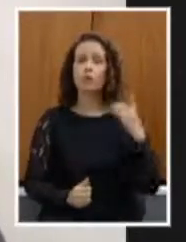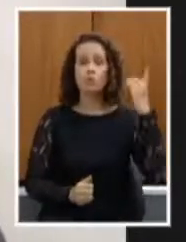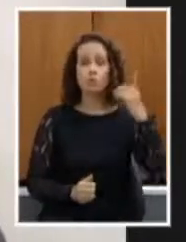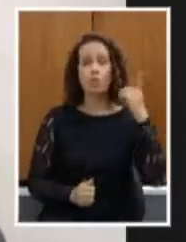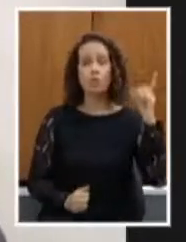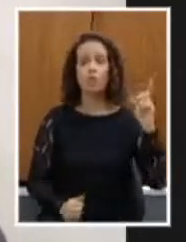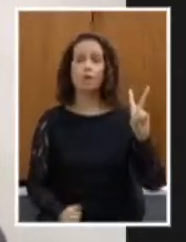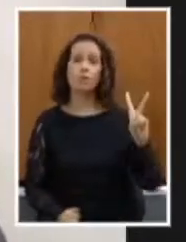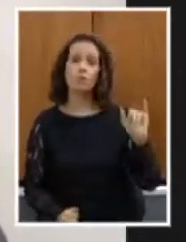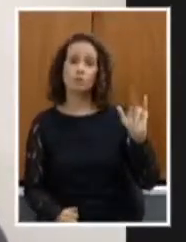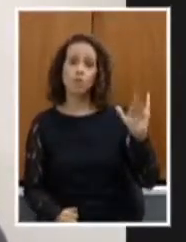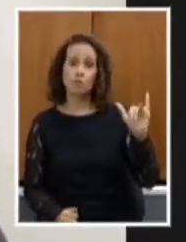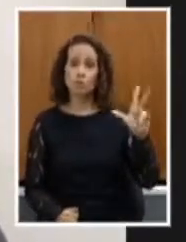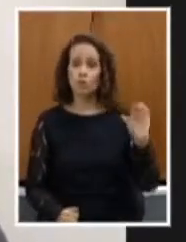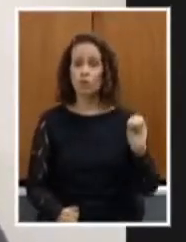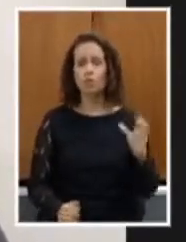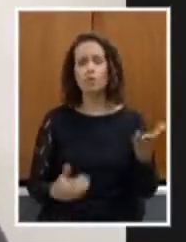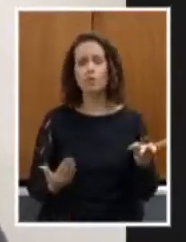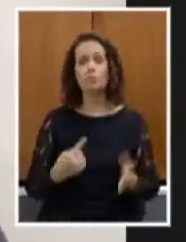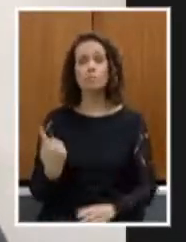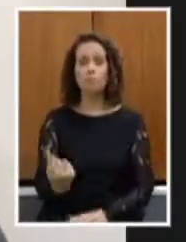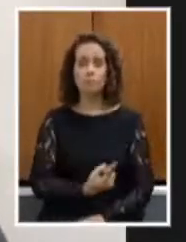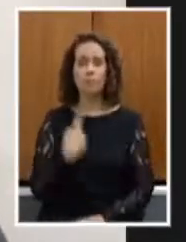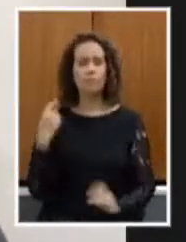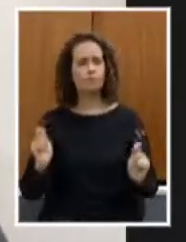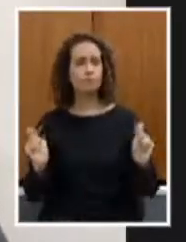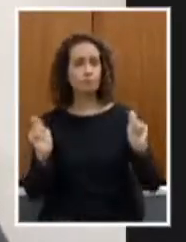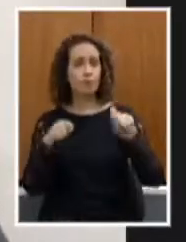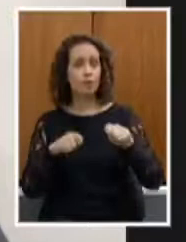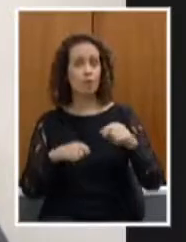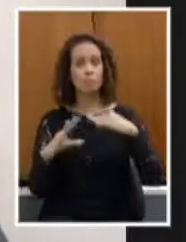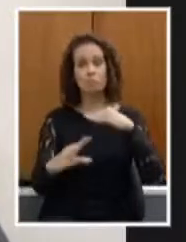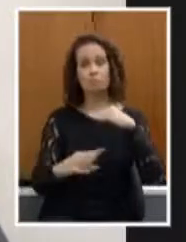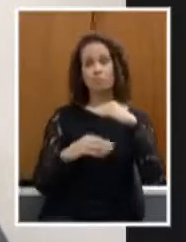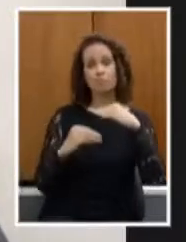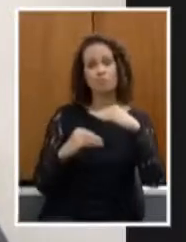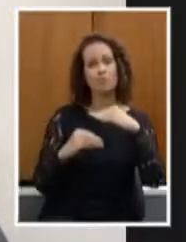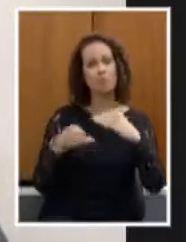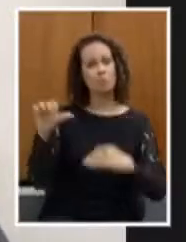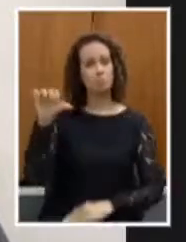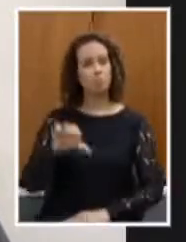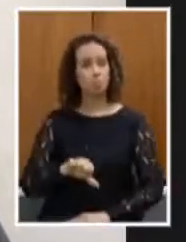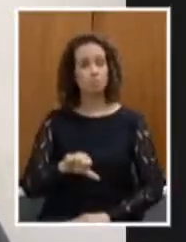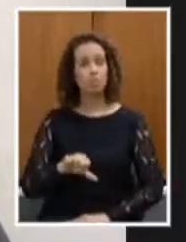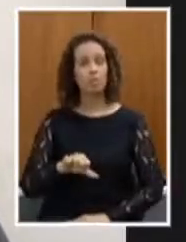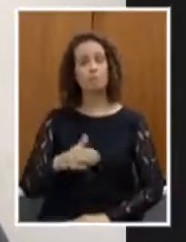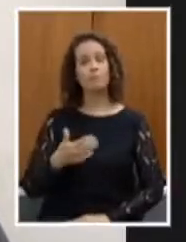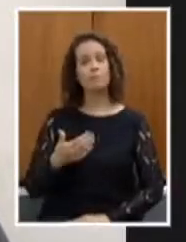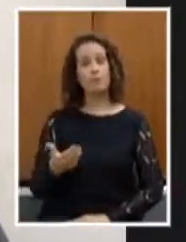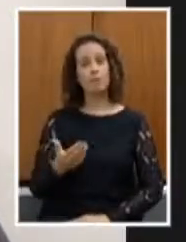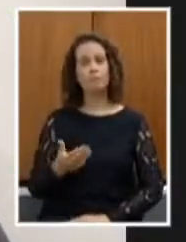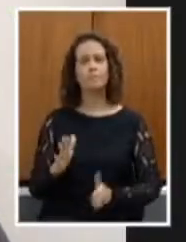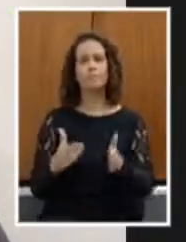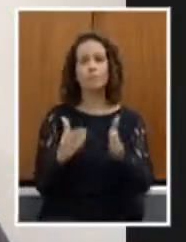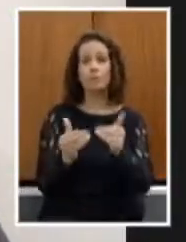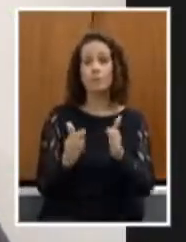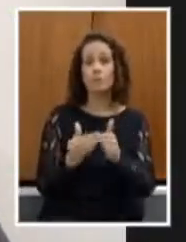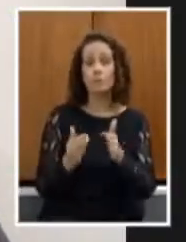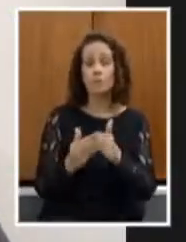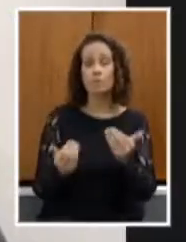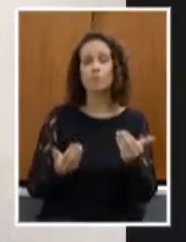bloco para que nós pudéssemos, ainda que a nossa emenda fosse derrotada, não fizéssemos o pedido de vista